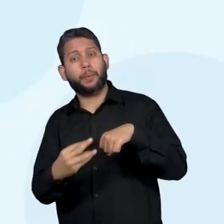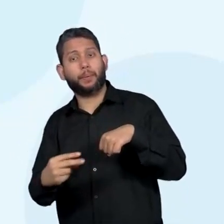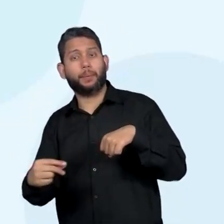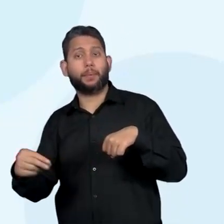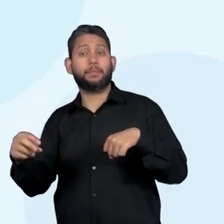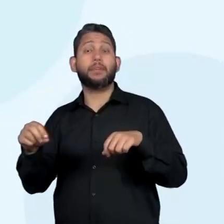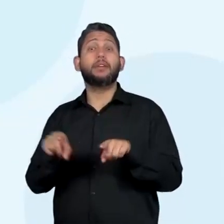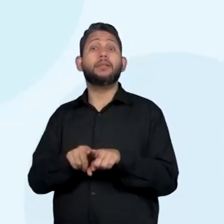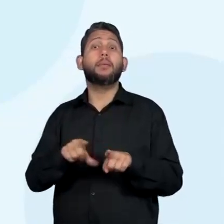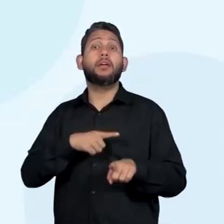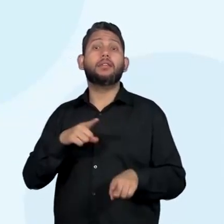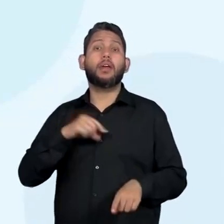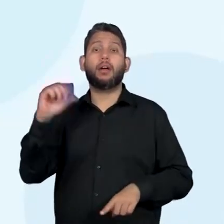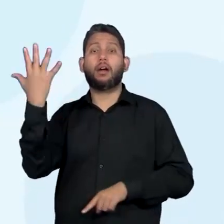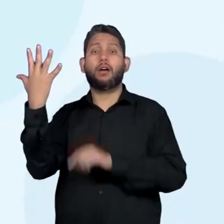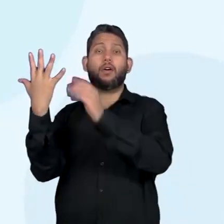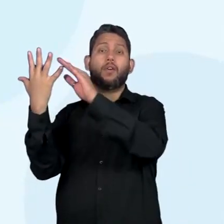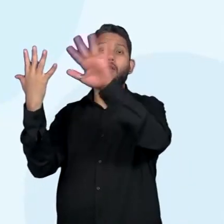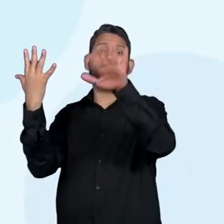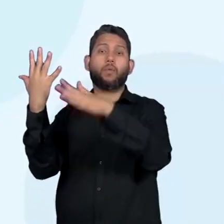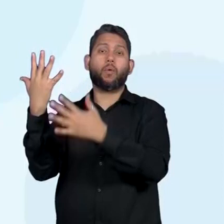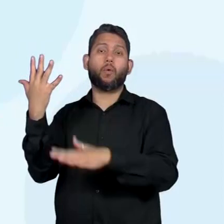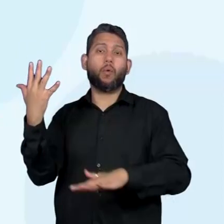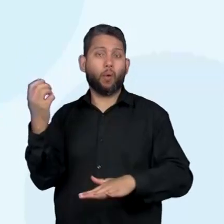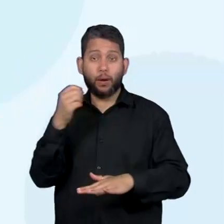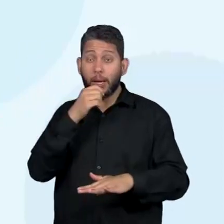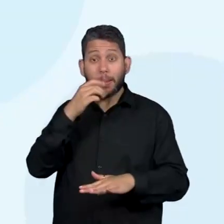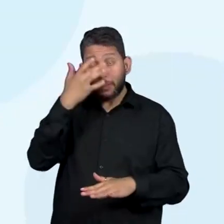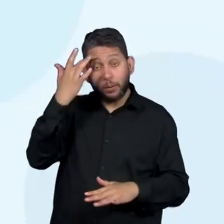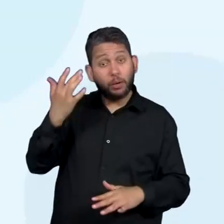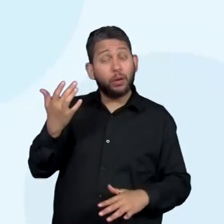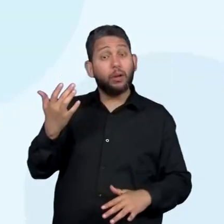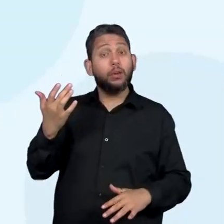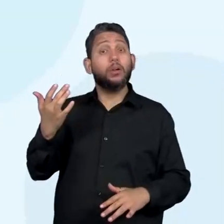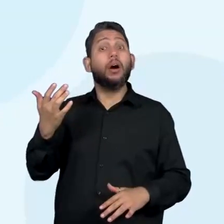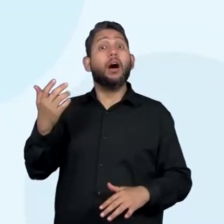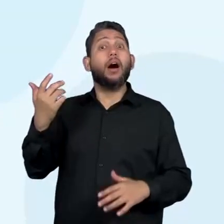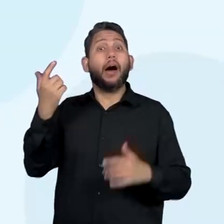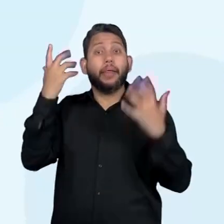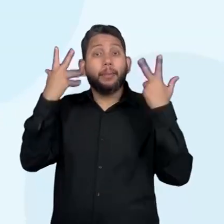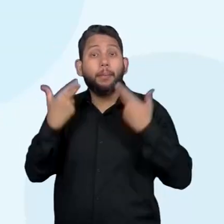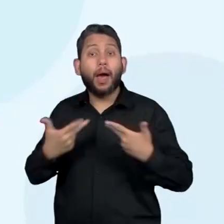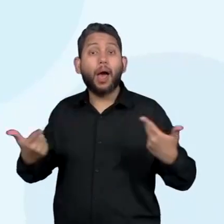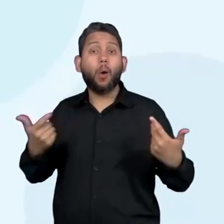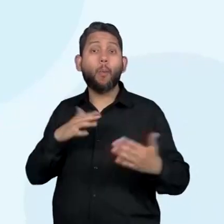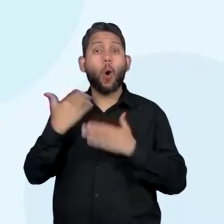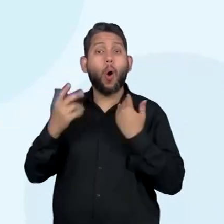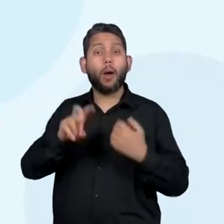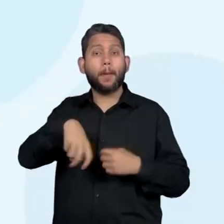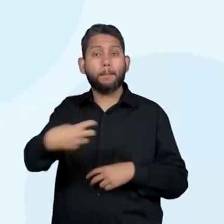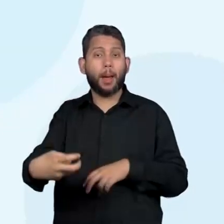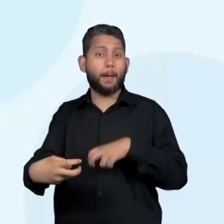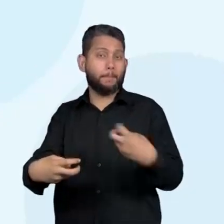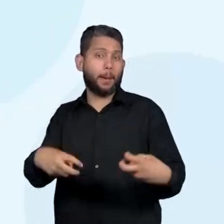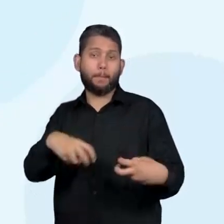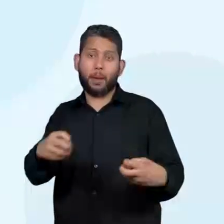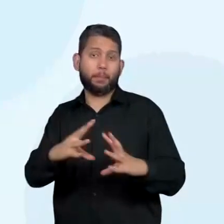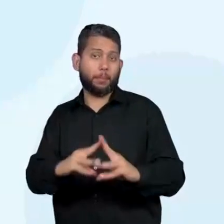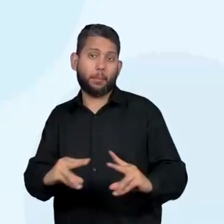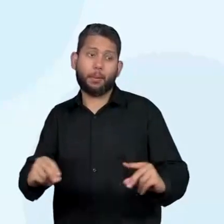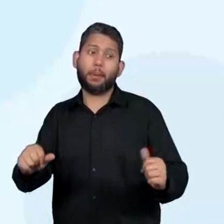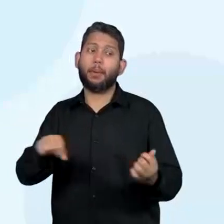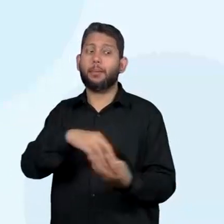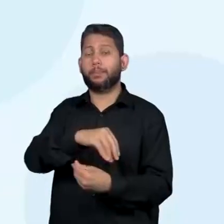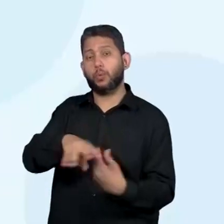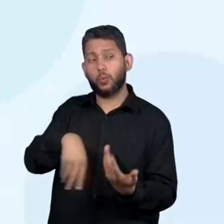orgânica formada por folhas, animais e dejetos em decomposição, entre outros elementos. Muito bem, então, como